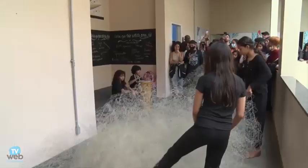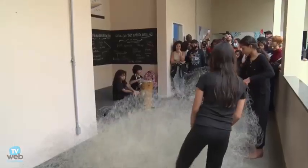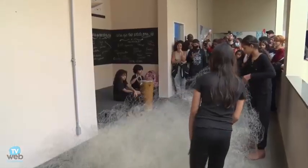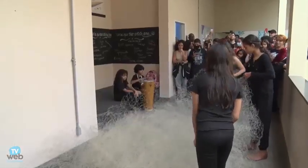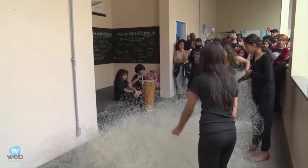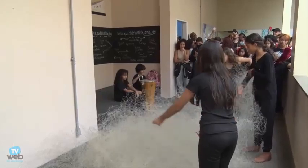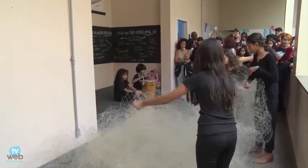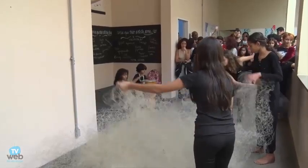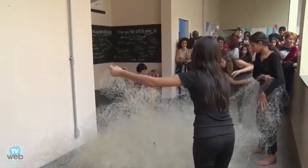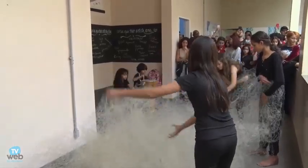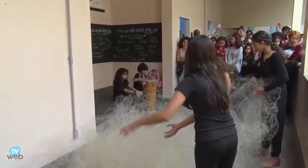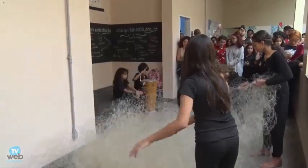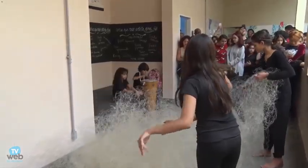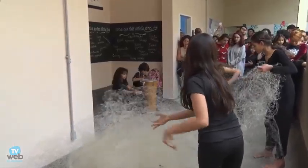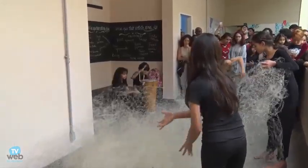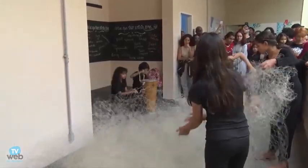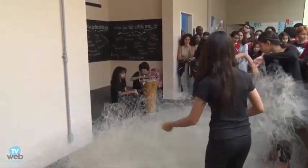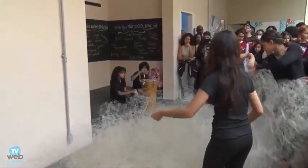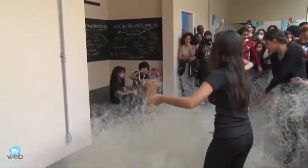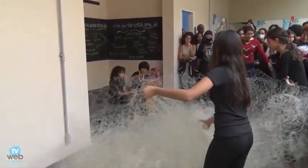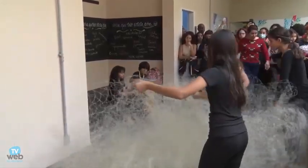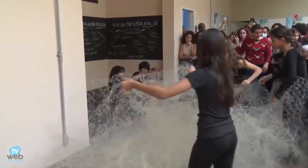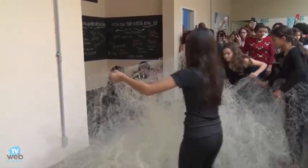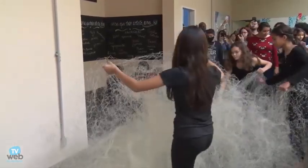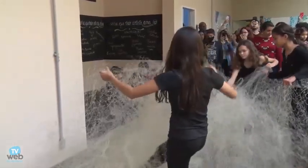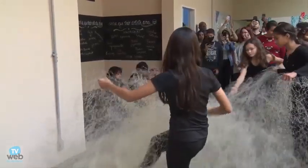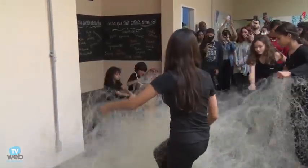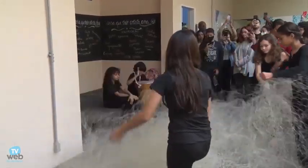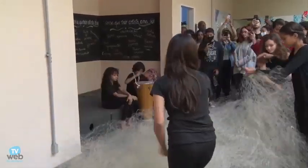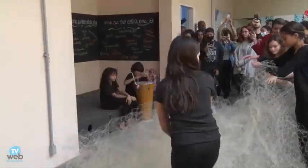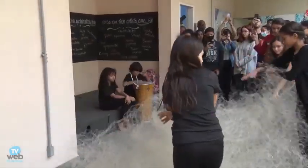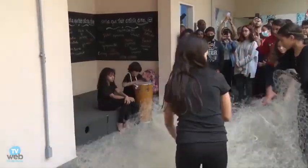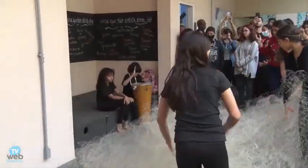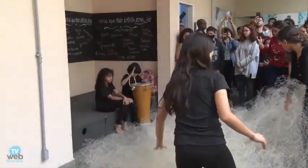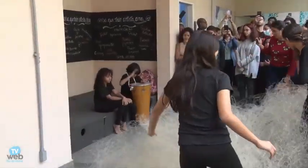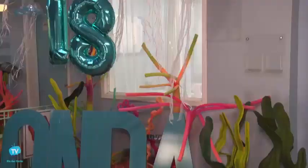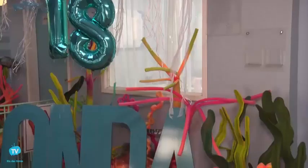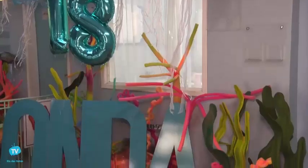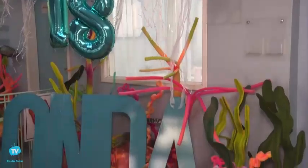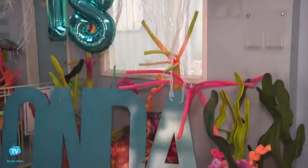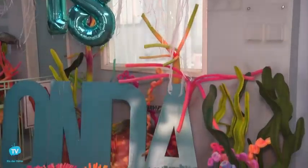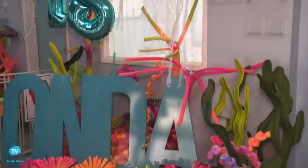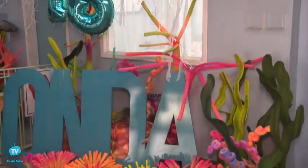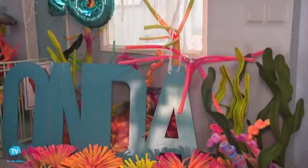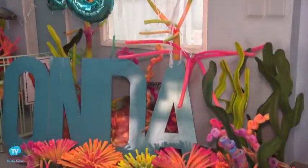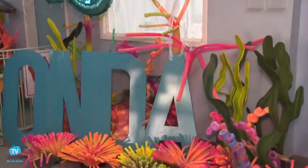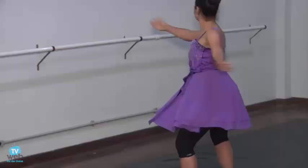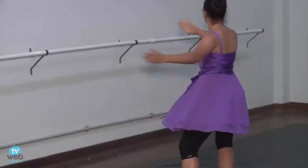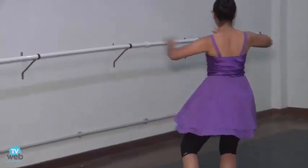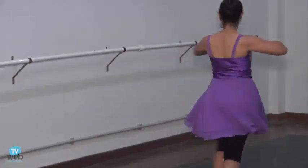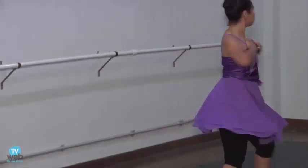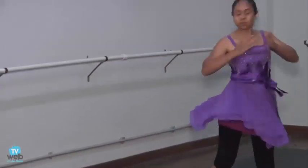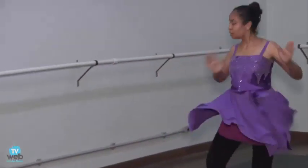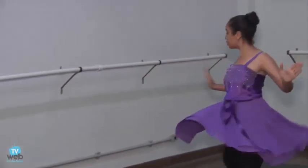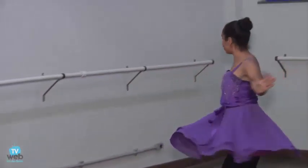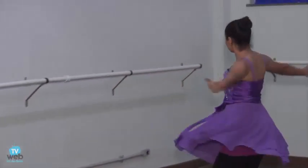da onda as apresentações aconteceram gratuitamente dentro do Centro de Formação artística a tradicional feira da